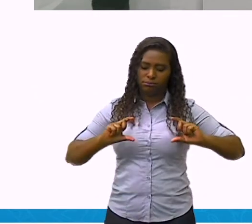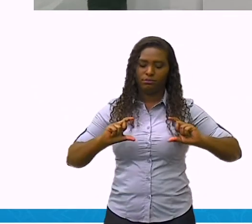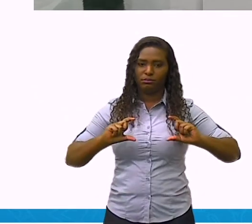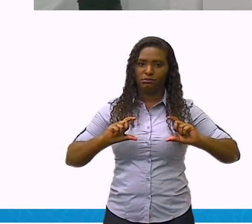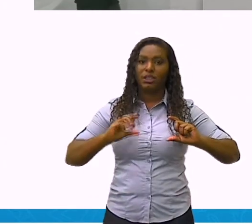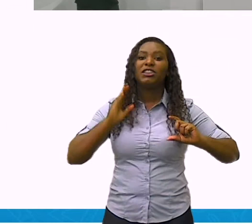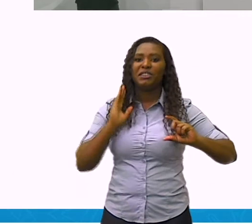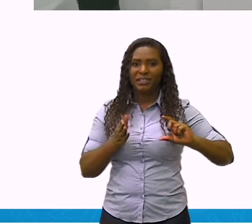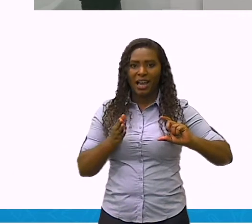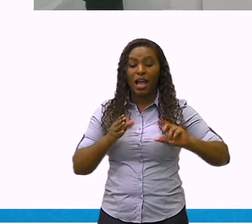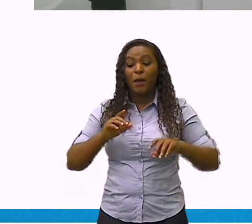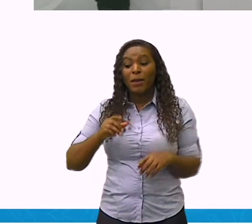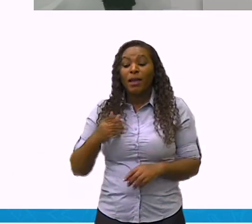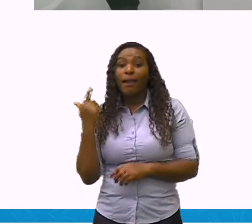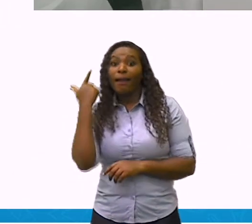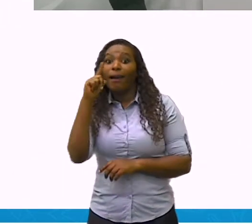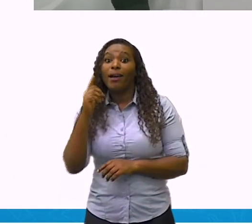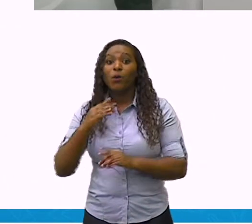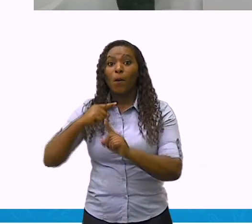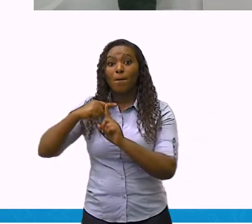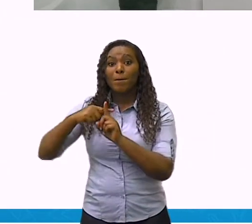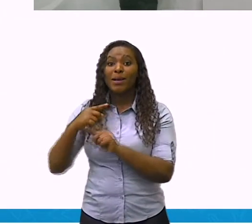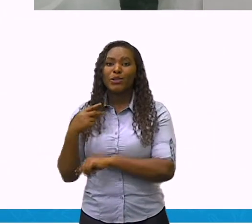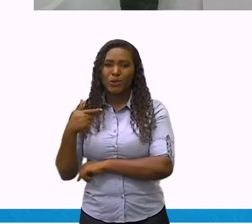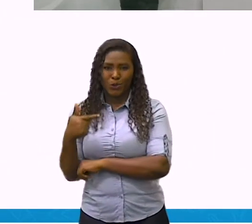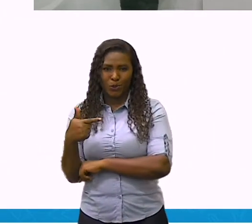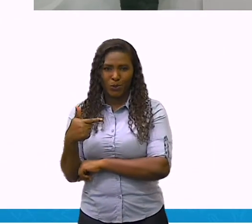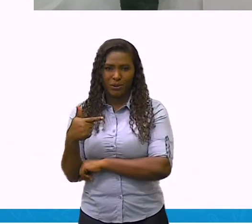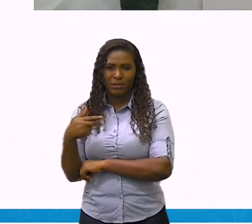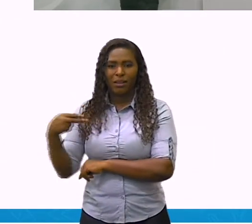vai ficar com quantos reais? Ele vai ficar com